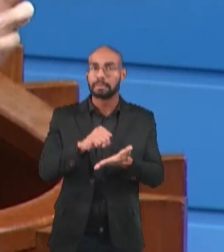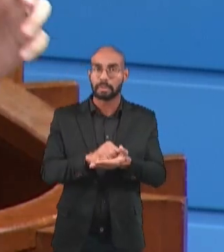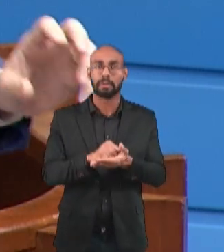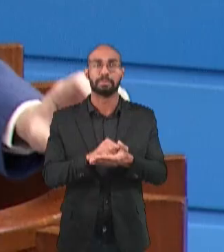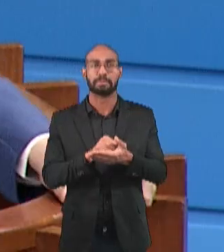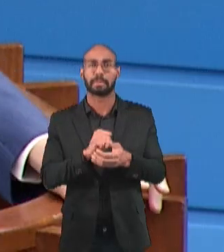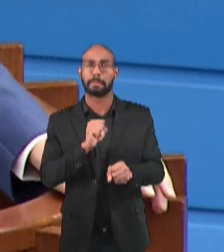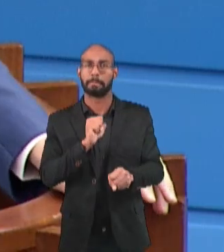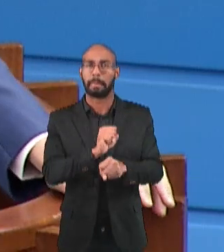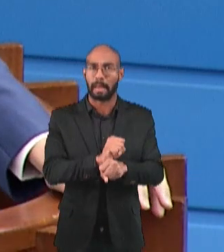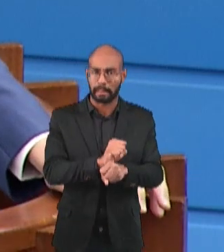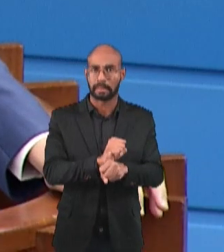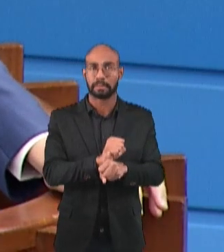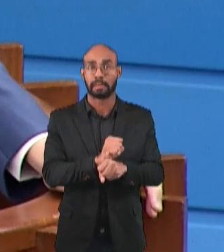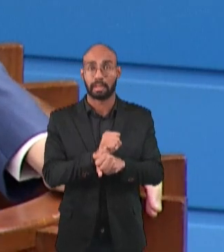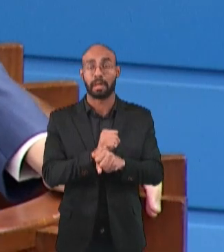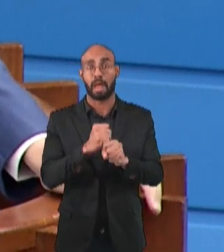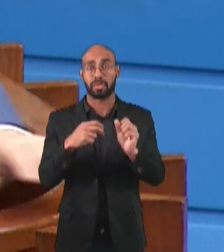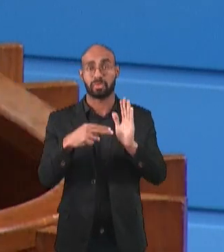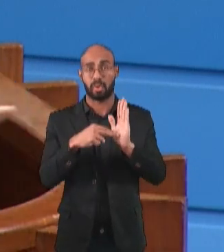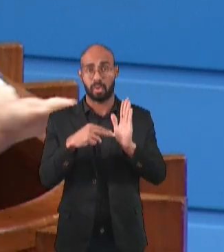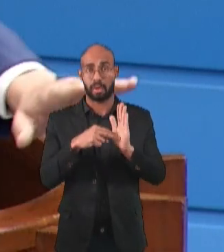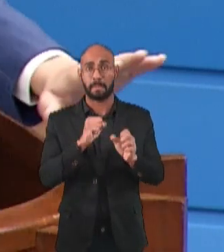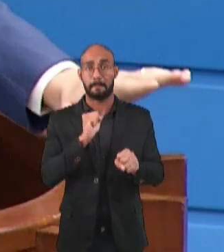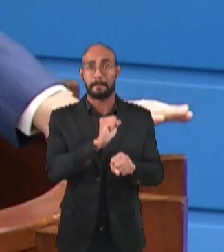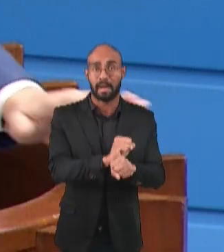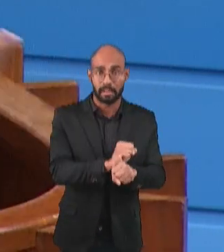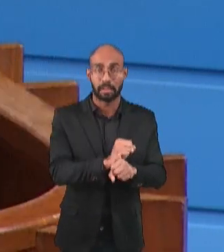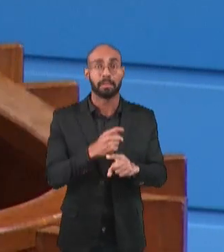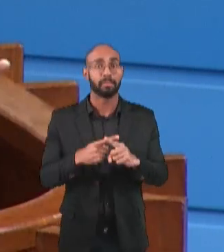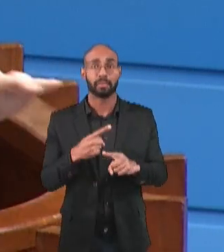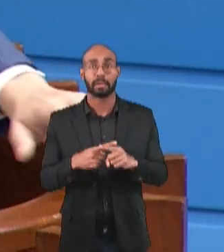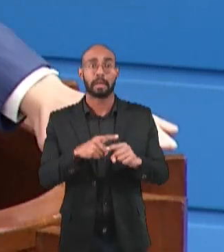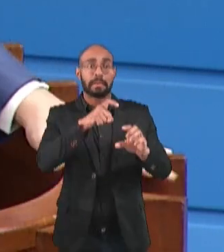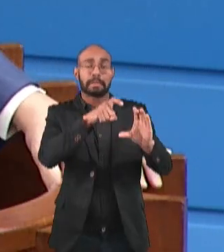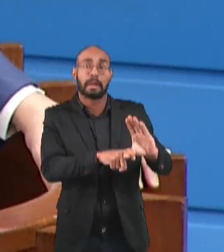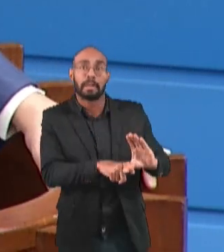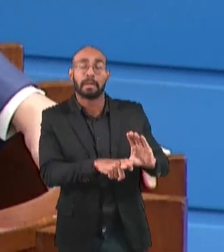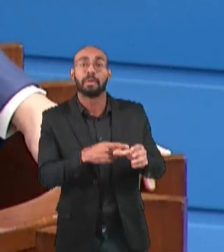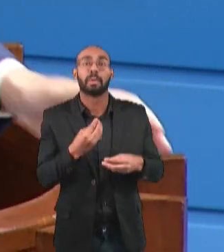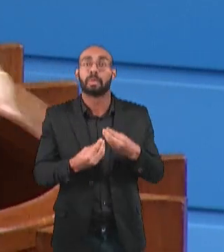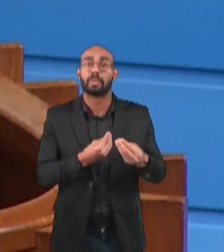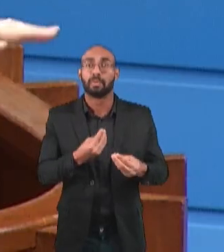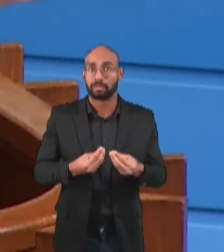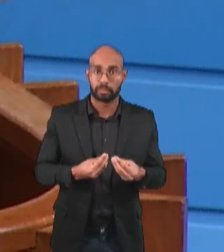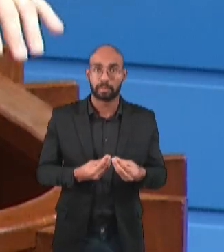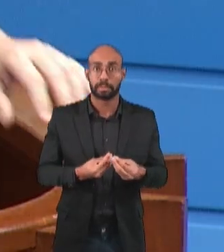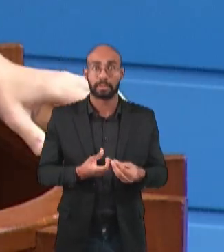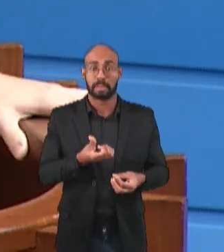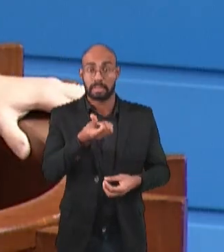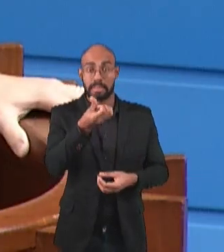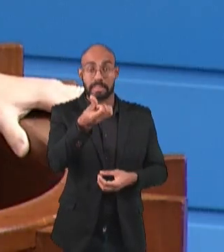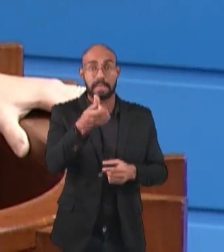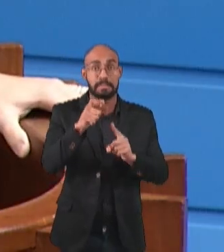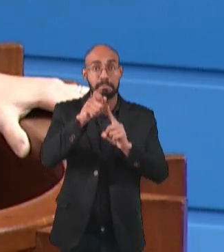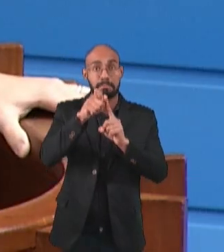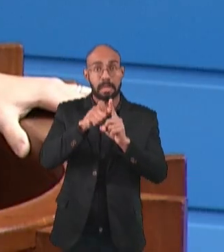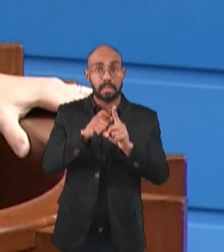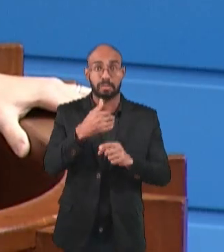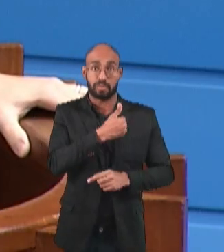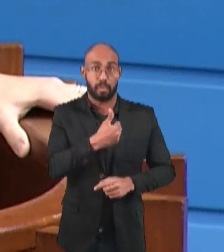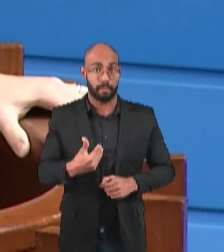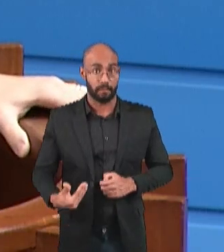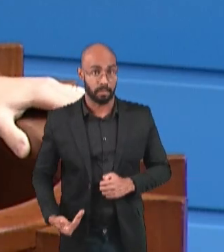a nota travada. Não se pode dever, deputado Rachoca, 6 meses para o governo